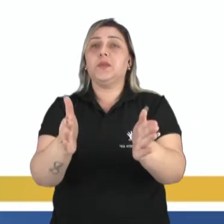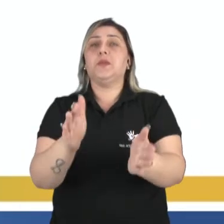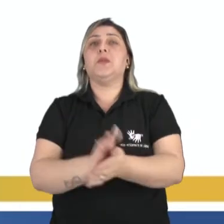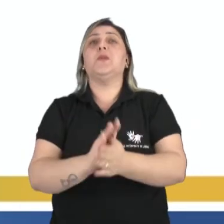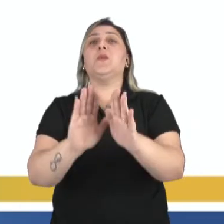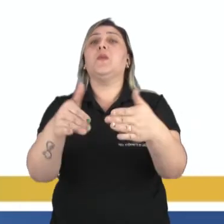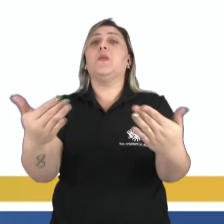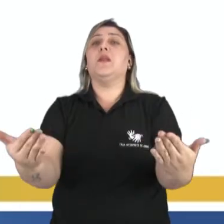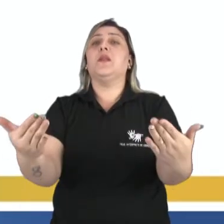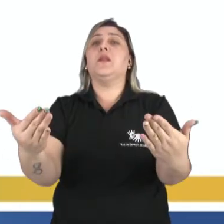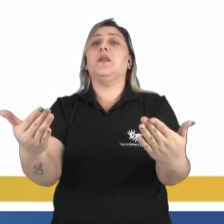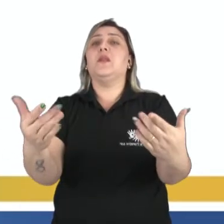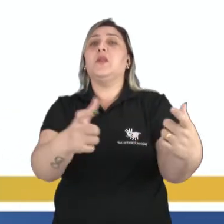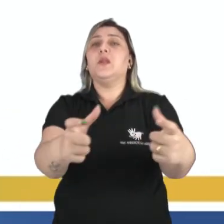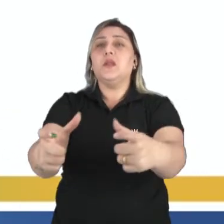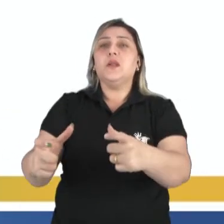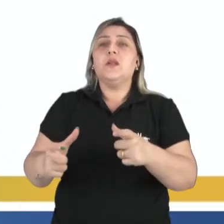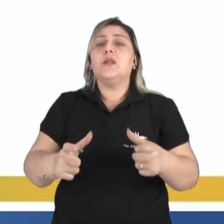é a direção